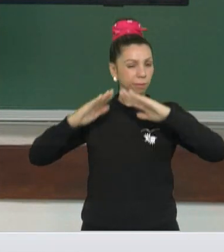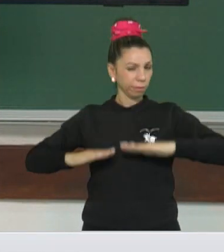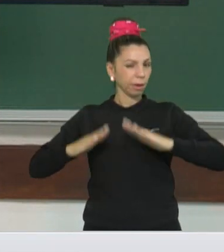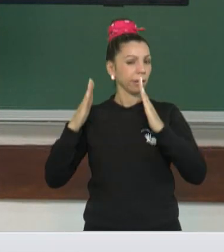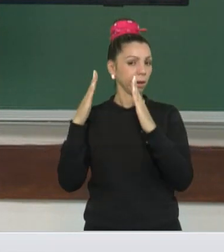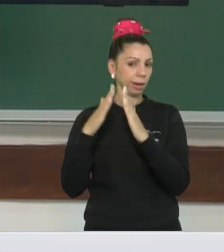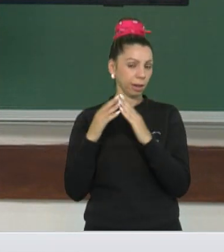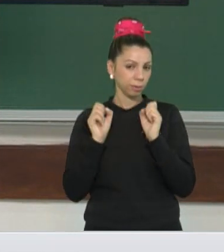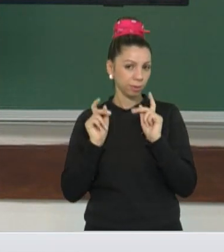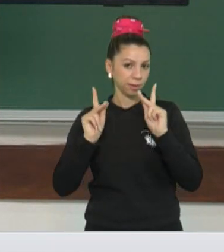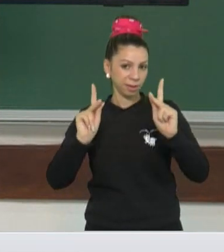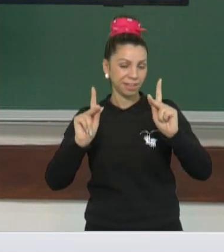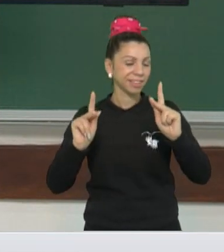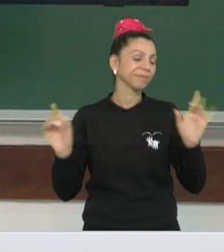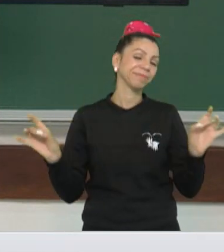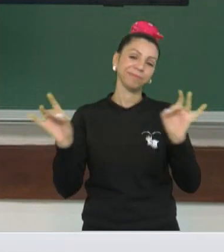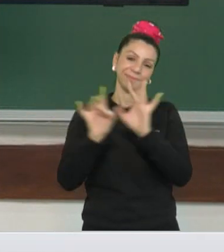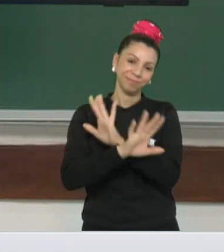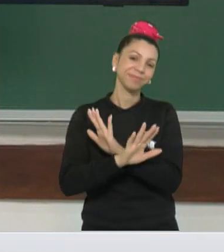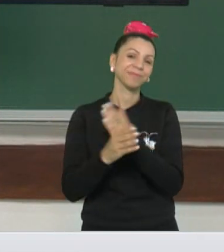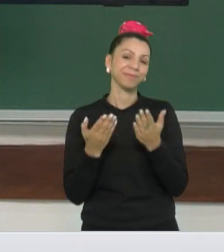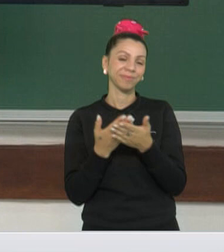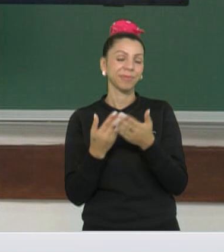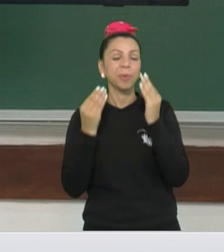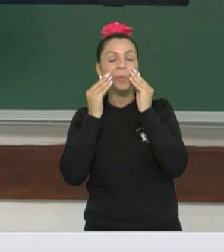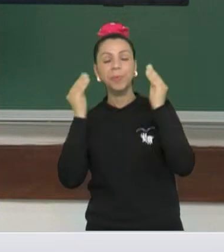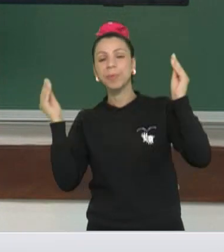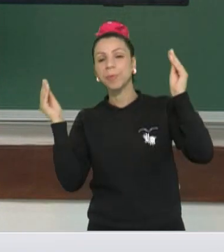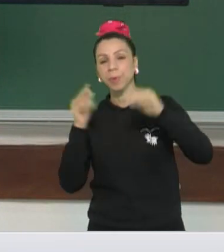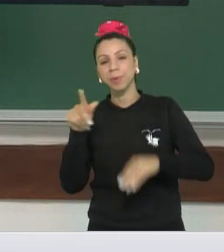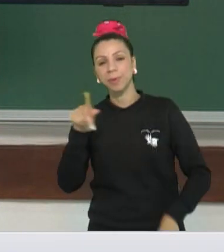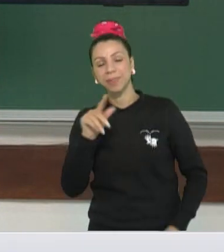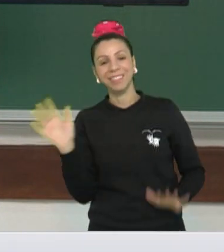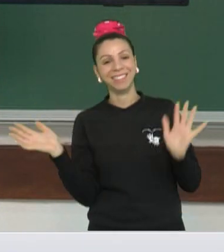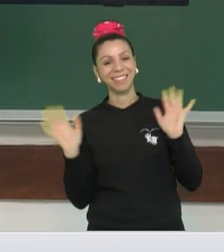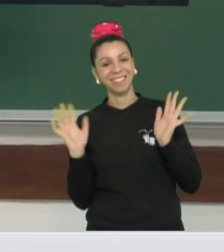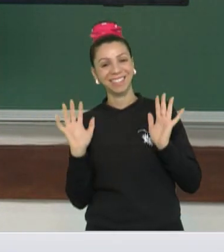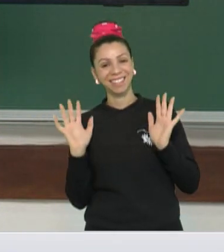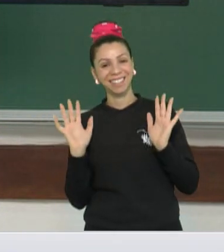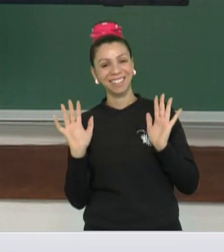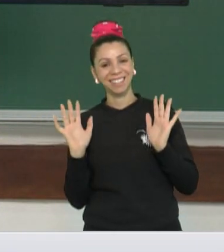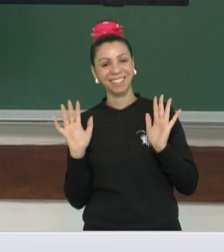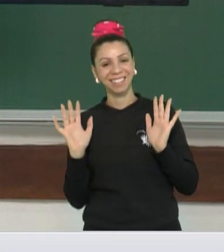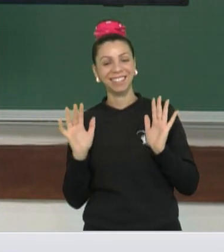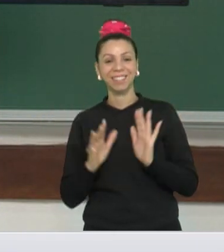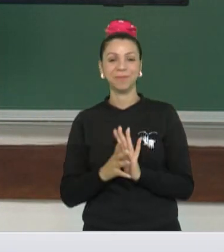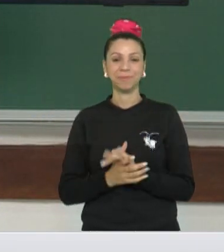tá certo, pessoal? Nossa aula termina aqui. Um beijo da prof, até a próxima aula.